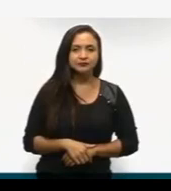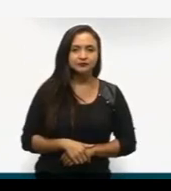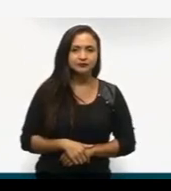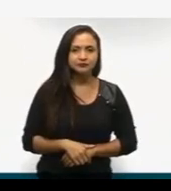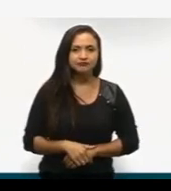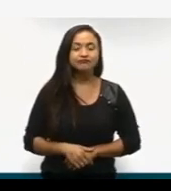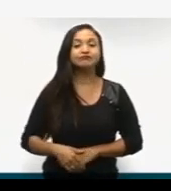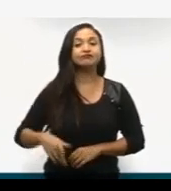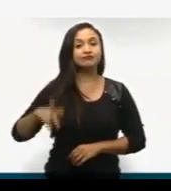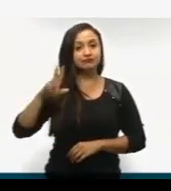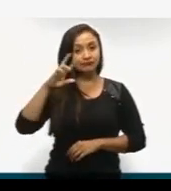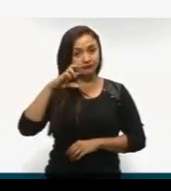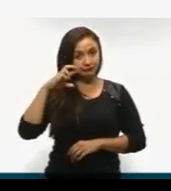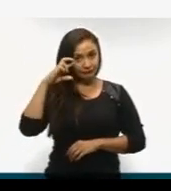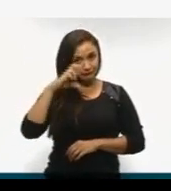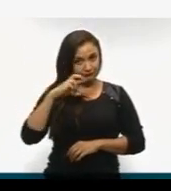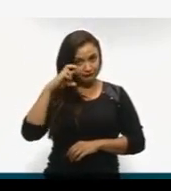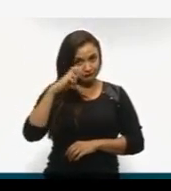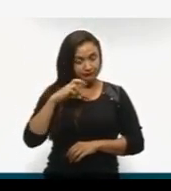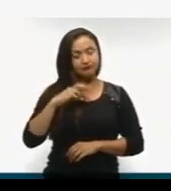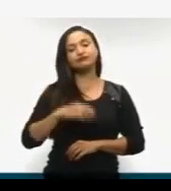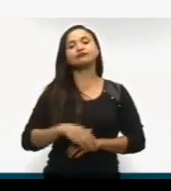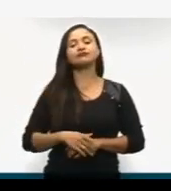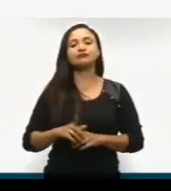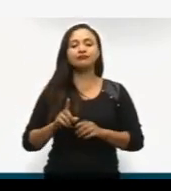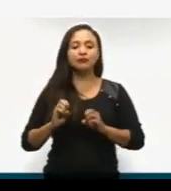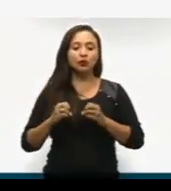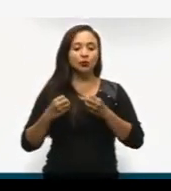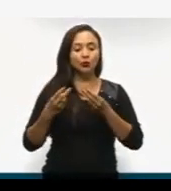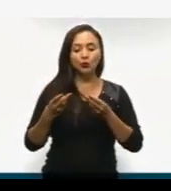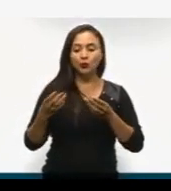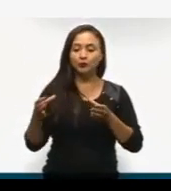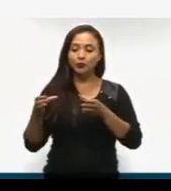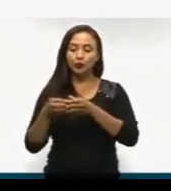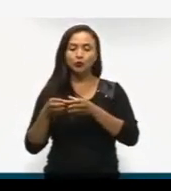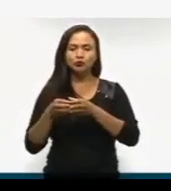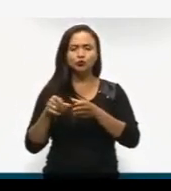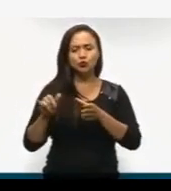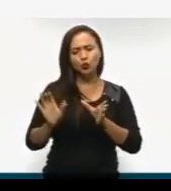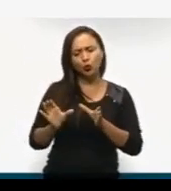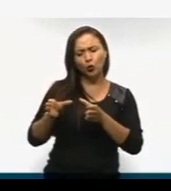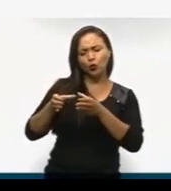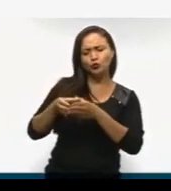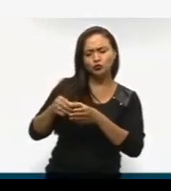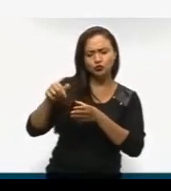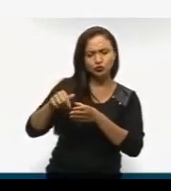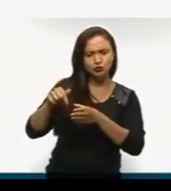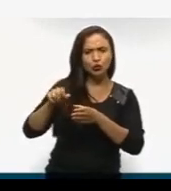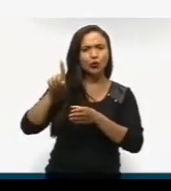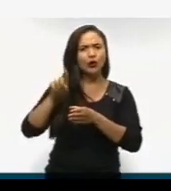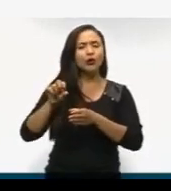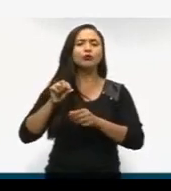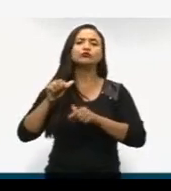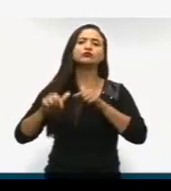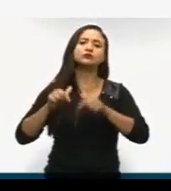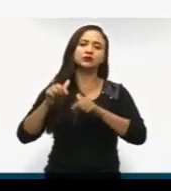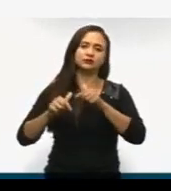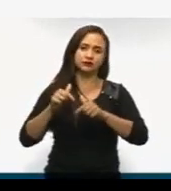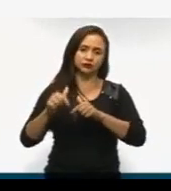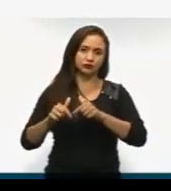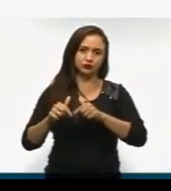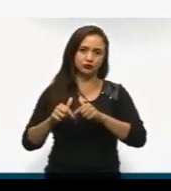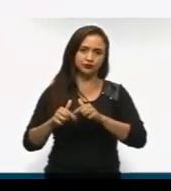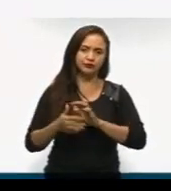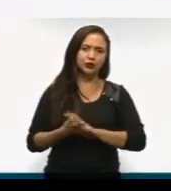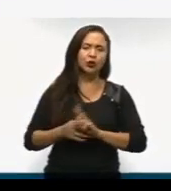É a análise de uma atividade ou conjunto. Então, quando a gente fala conjunto, a gente também está pensando já em serviço.